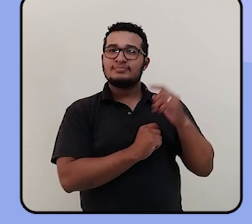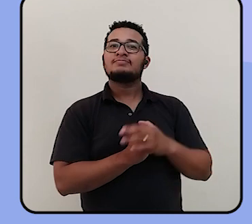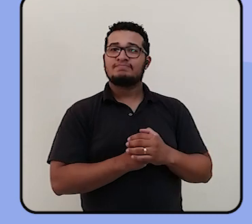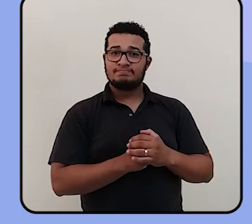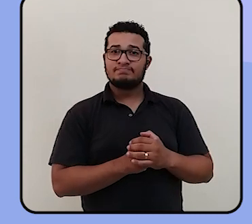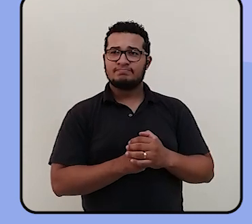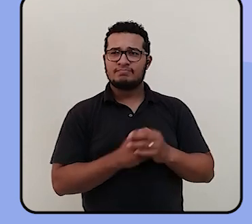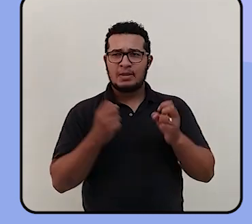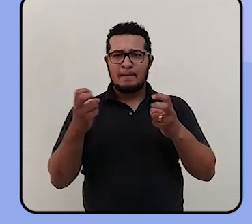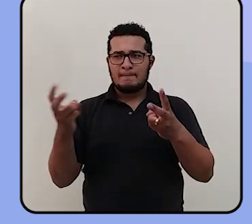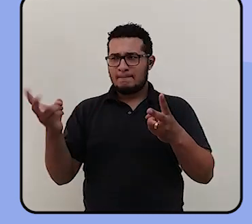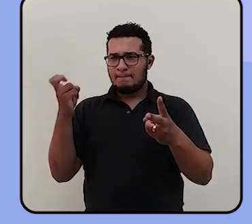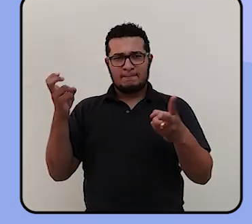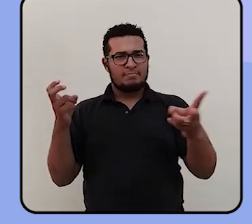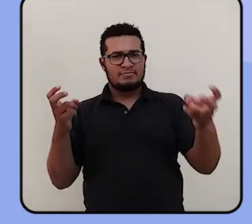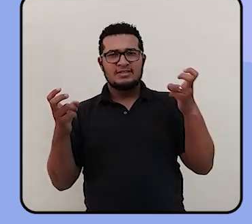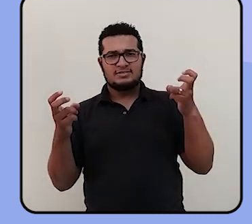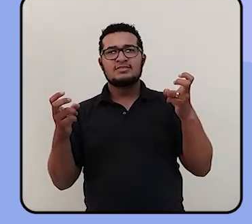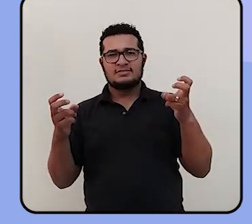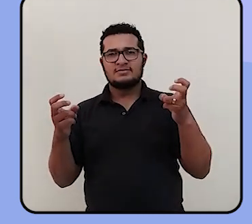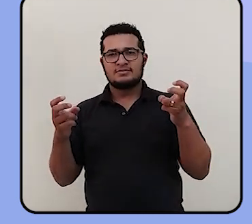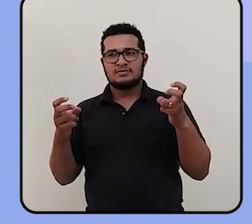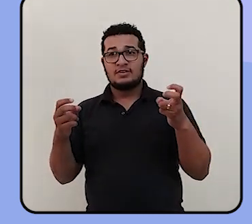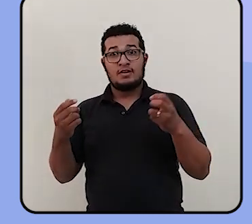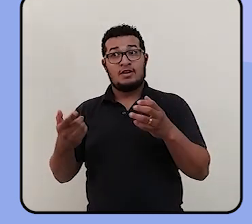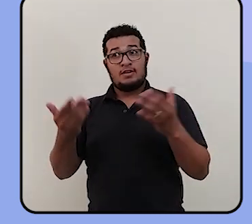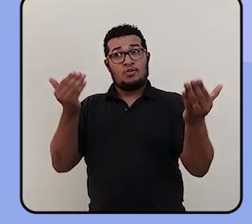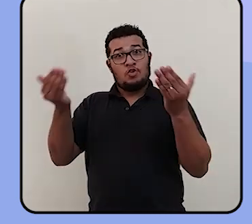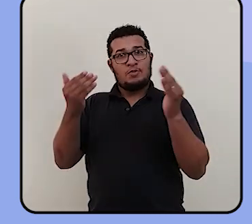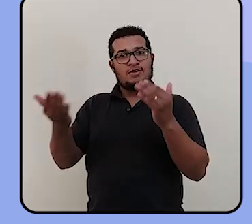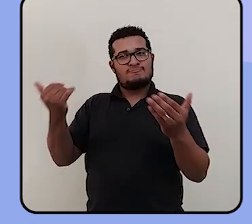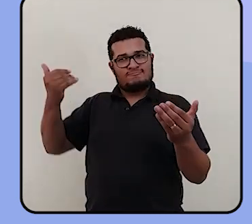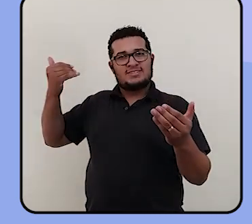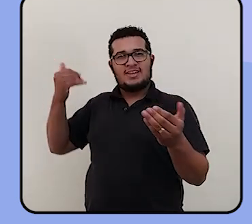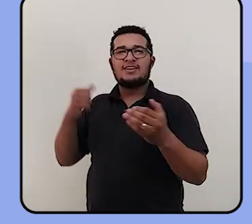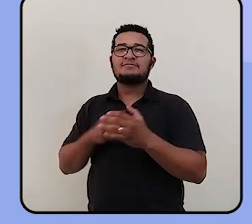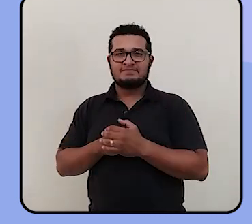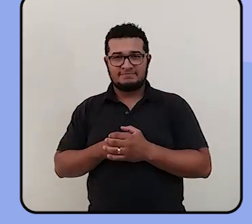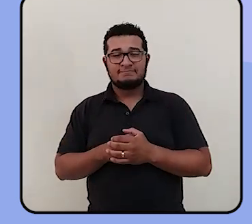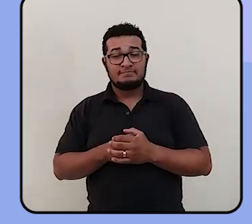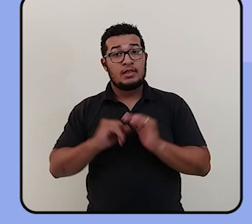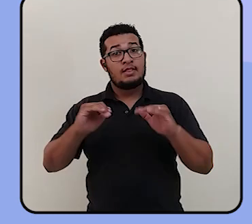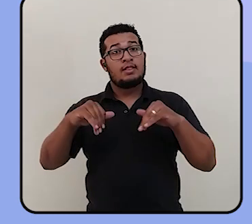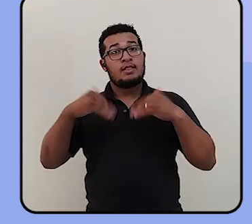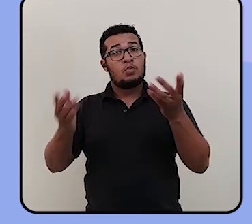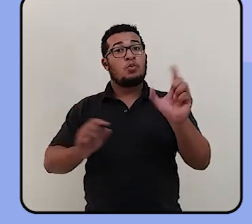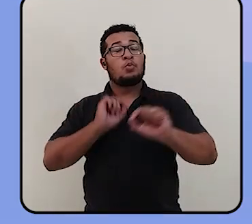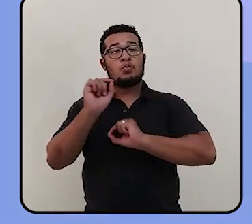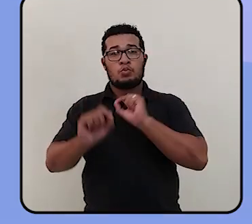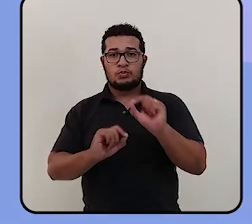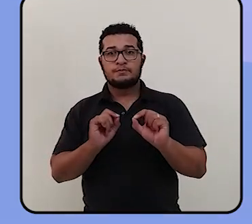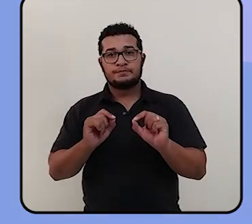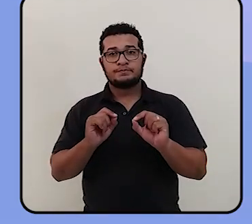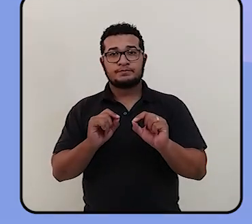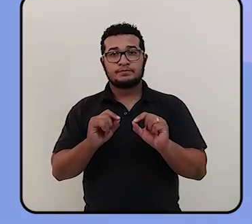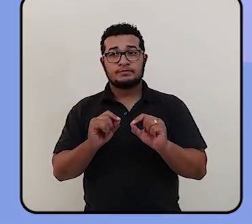diminuindo 5 vezes. Perceba a diferença entre esse exemplo para o exemplo anterior. Então,